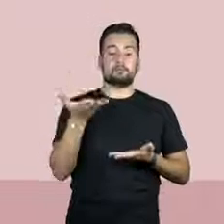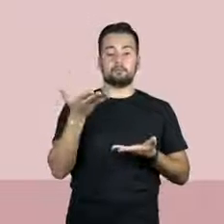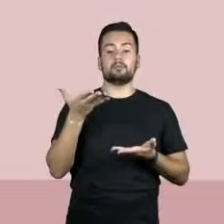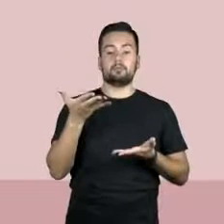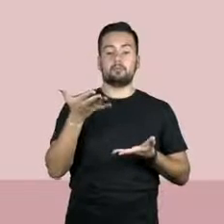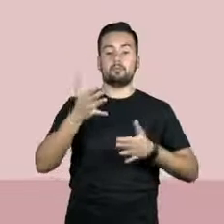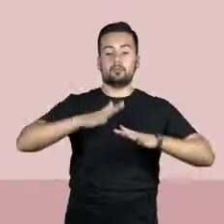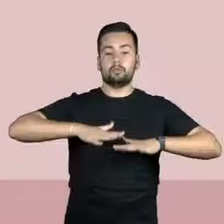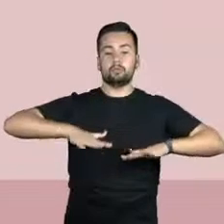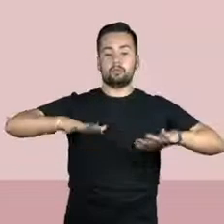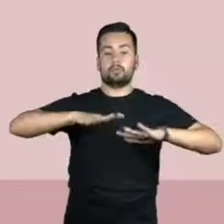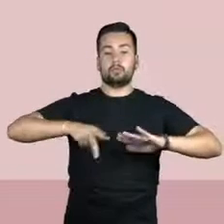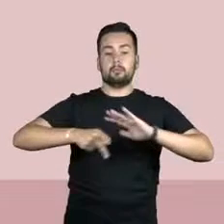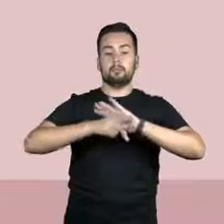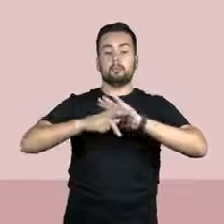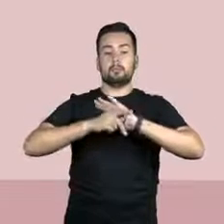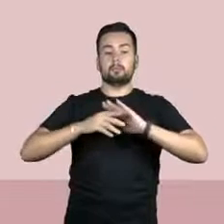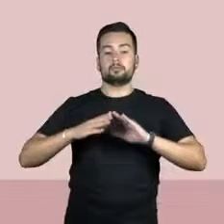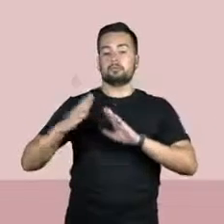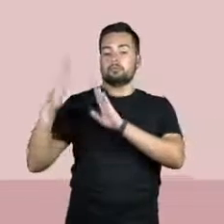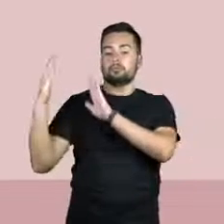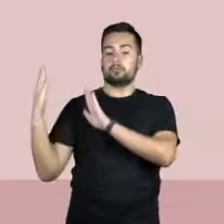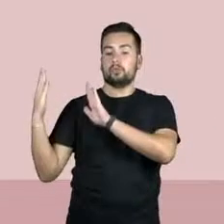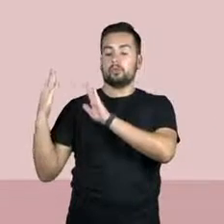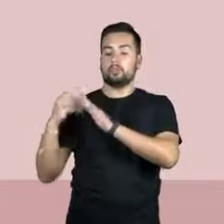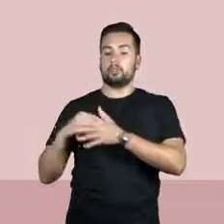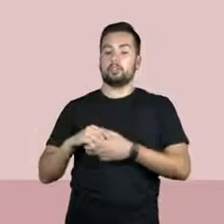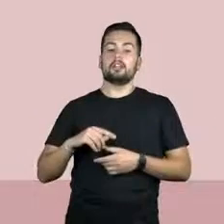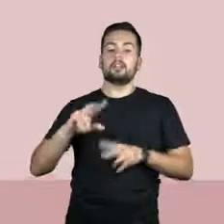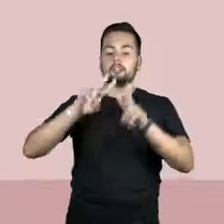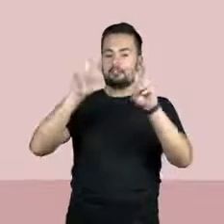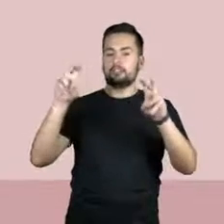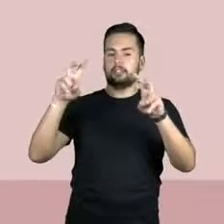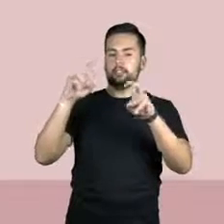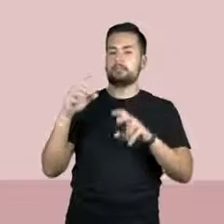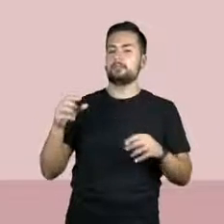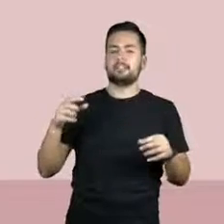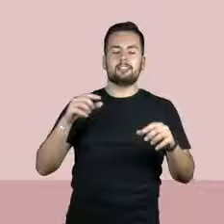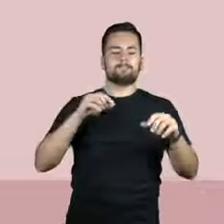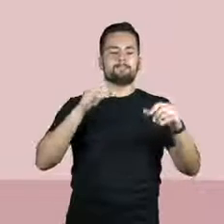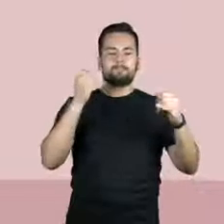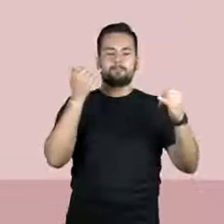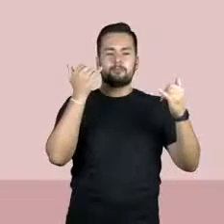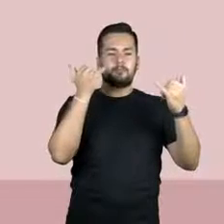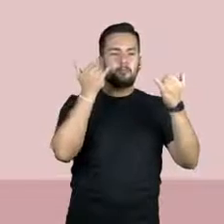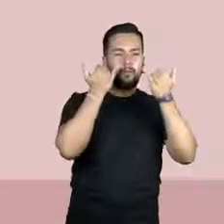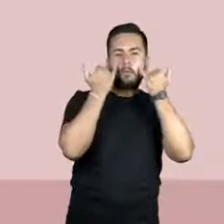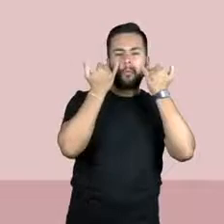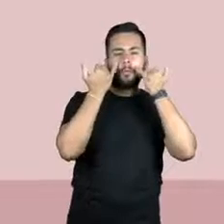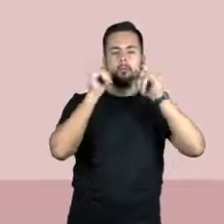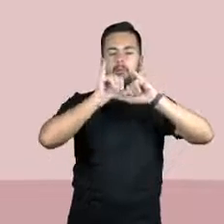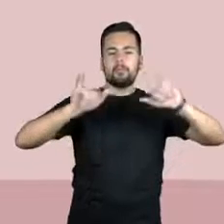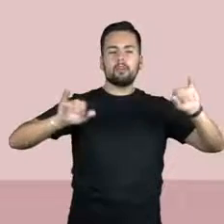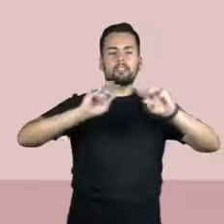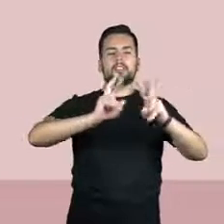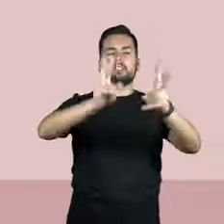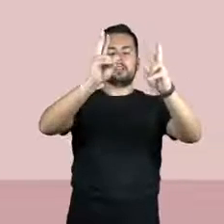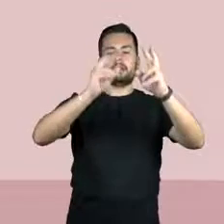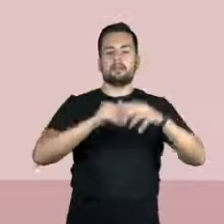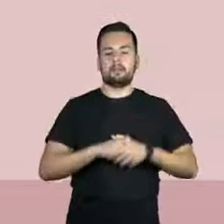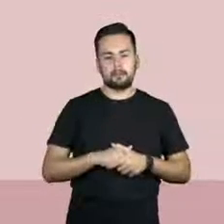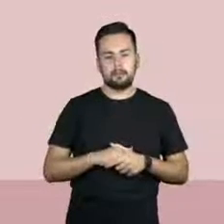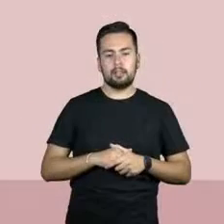estabilidade de taludes e encostas, ele é um tipo de tema muito corriqueiro na mídia. Tá? A gente vê isso em épocas principalmente